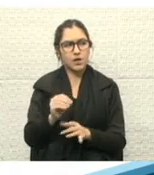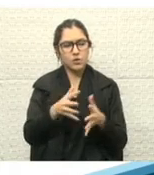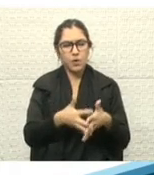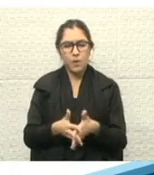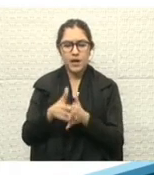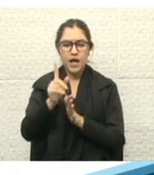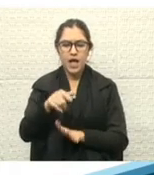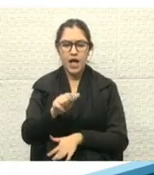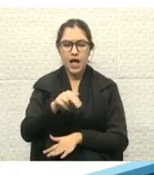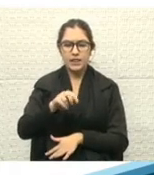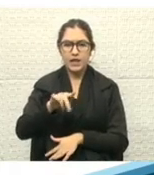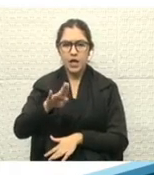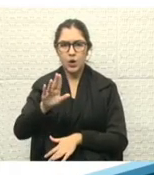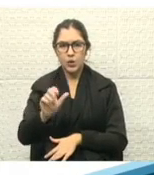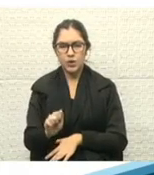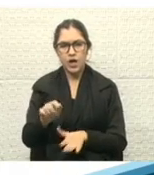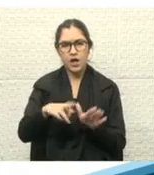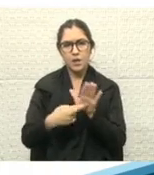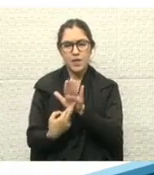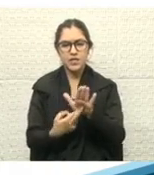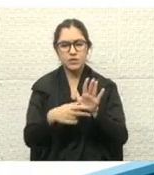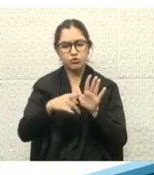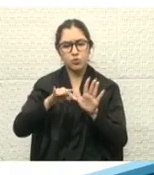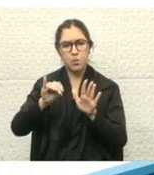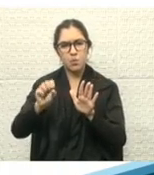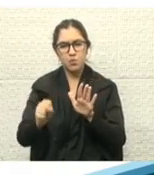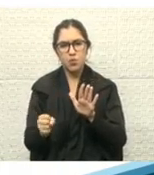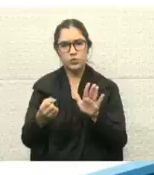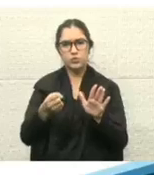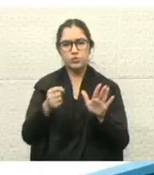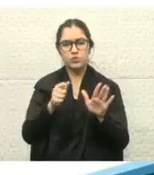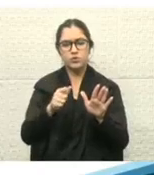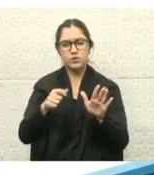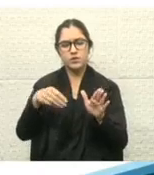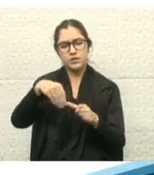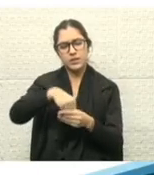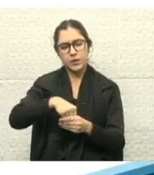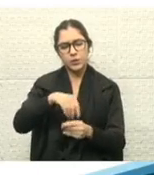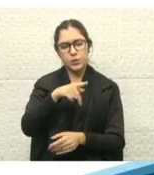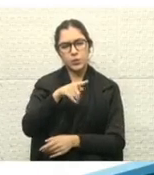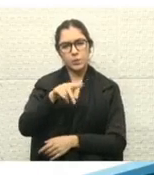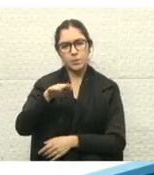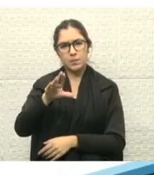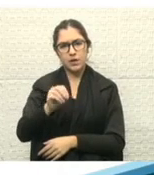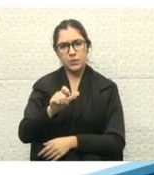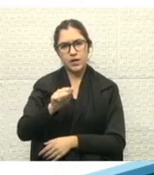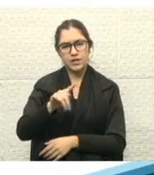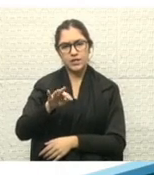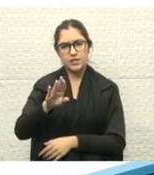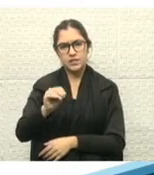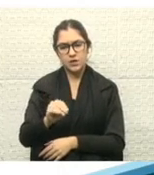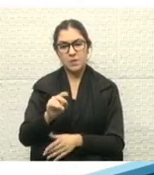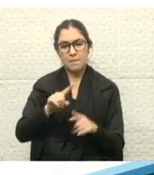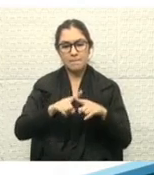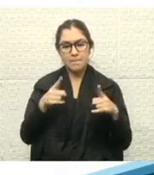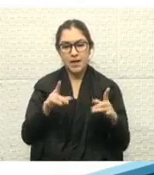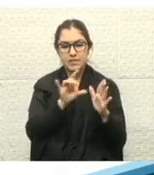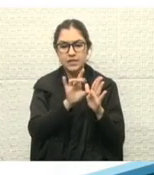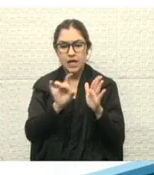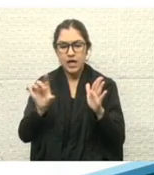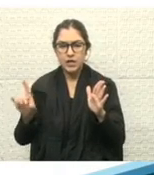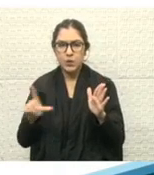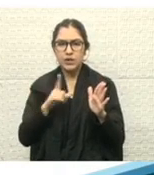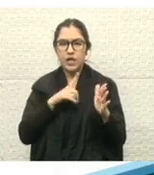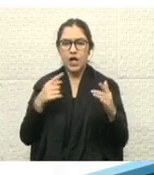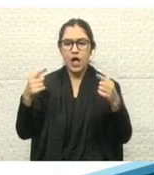é análoga à representação dos pontos no plano cartesiano. Mas no plano complexo, cada ponto